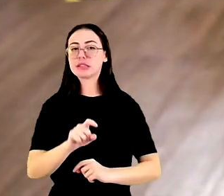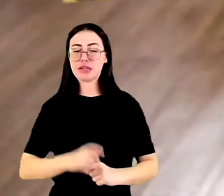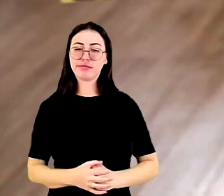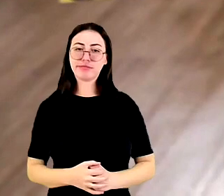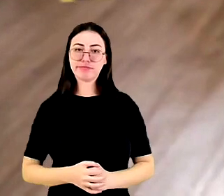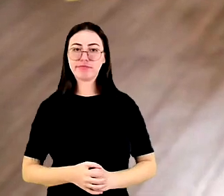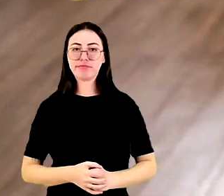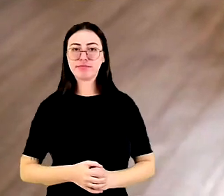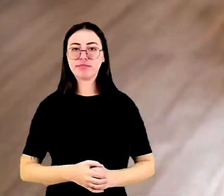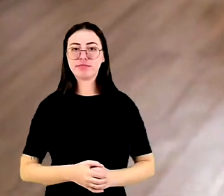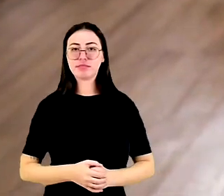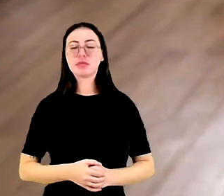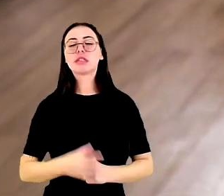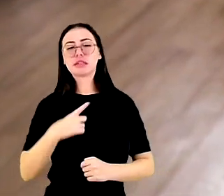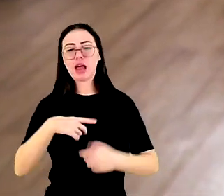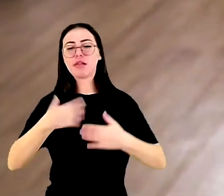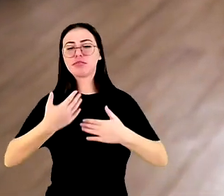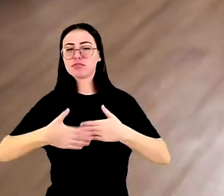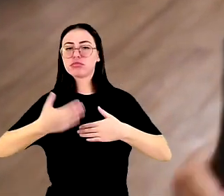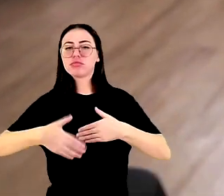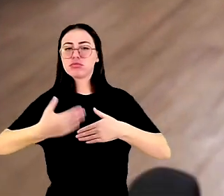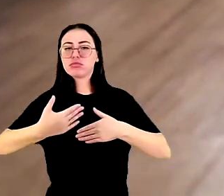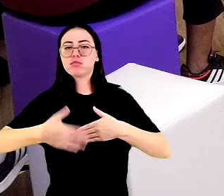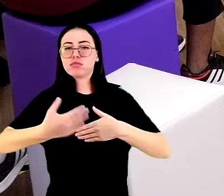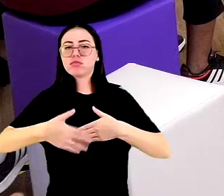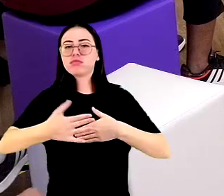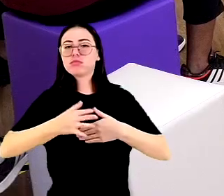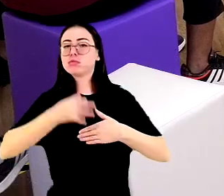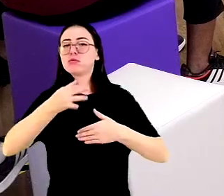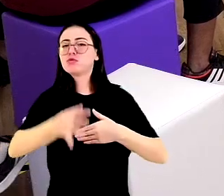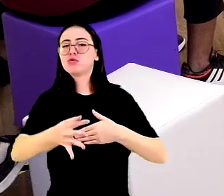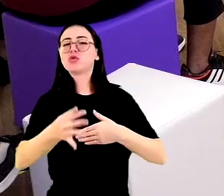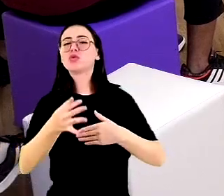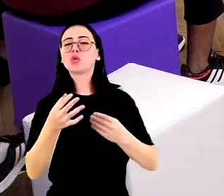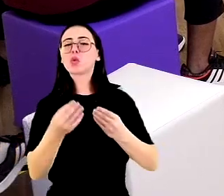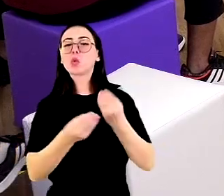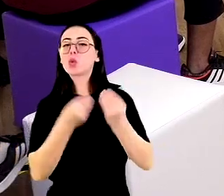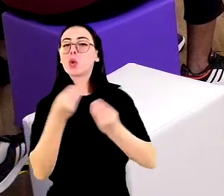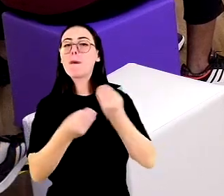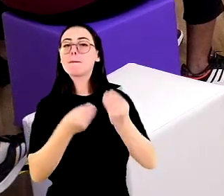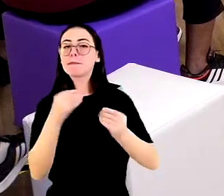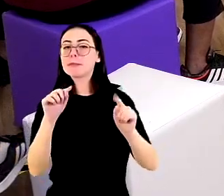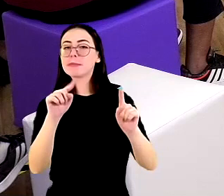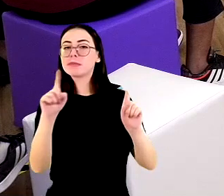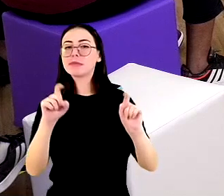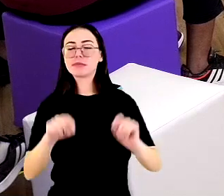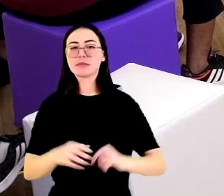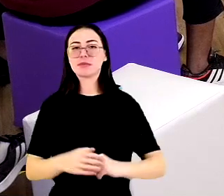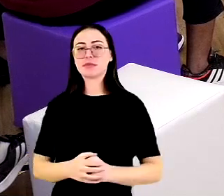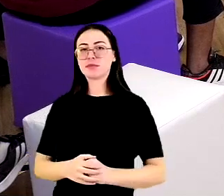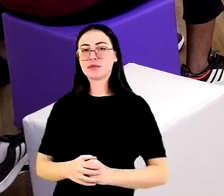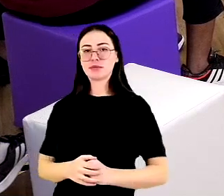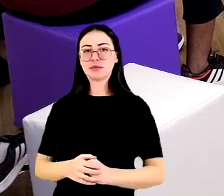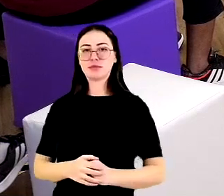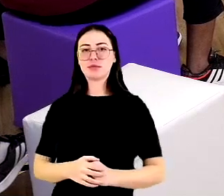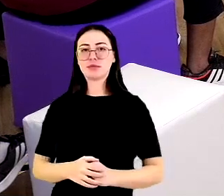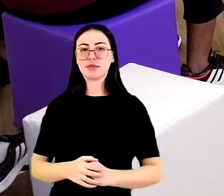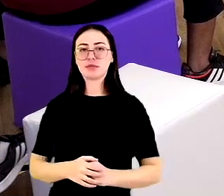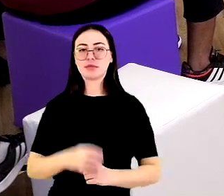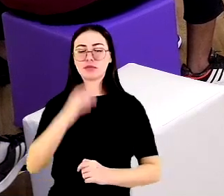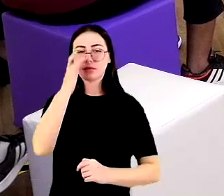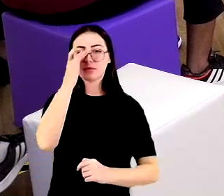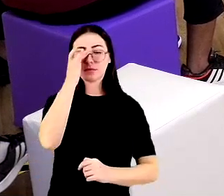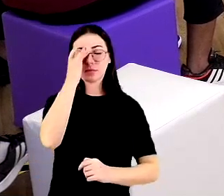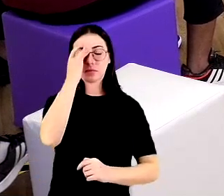percorrer ainda aqui no Brasil. Como você vê isso para o futuro? Como é seu nome? Renan. Ira? É, Renan. Ah, então. Eu diria o